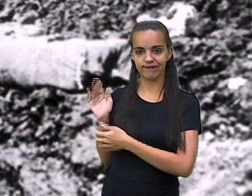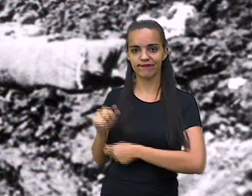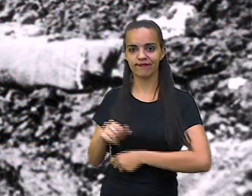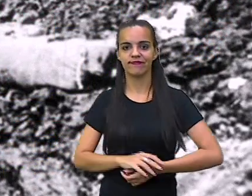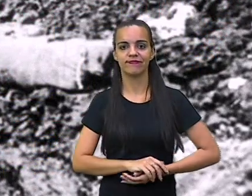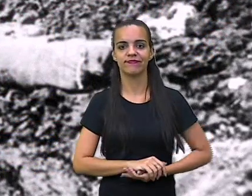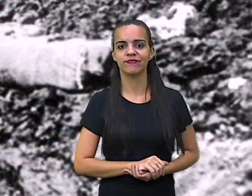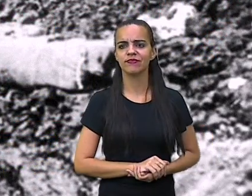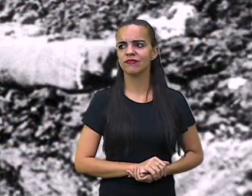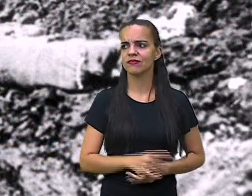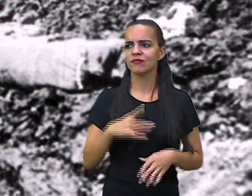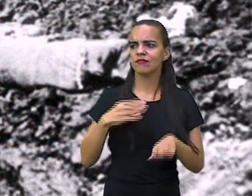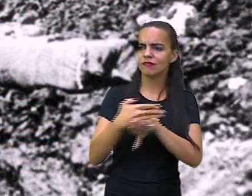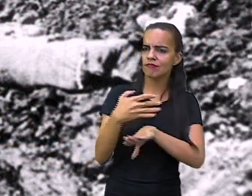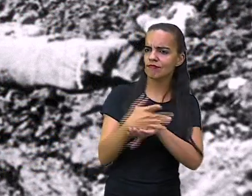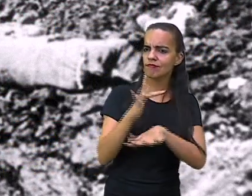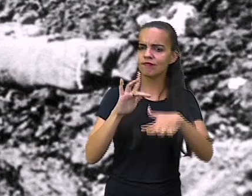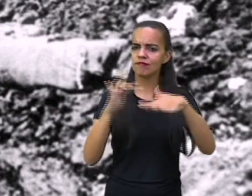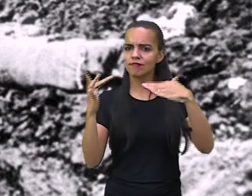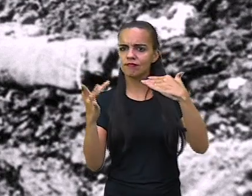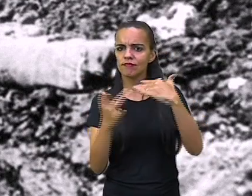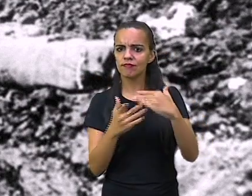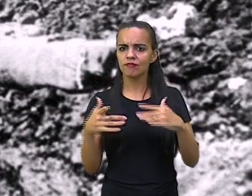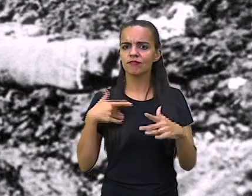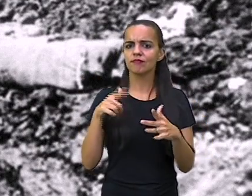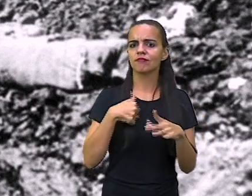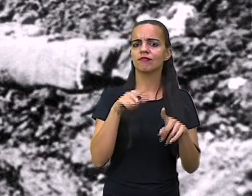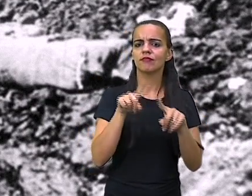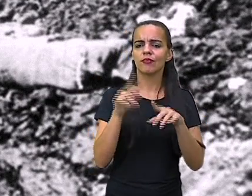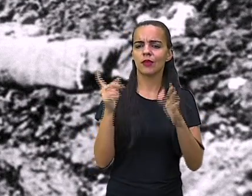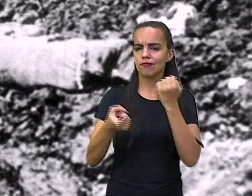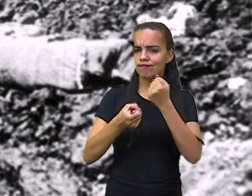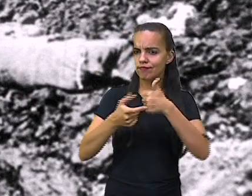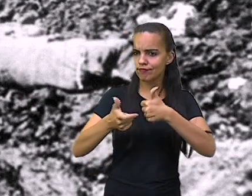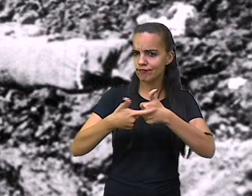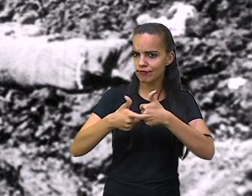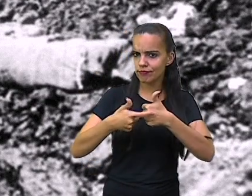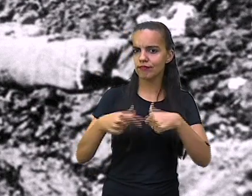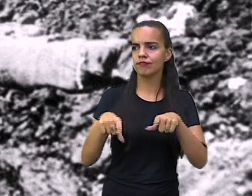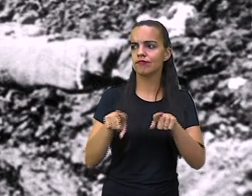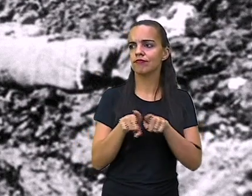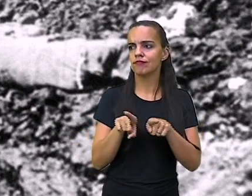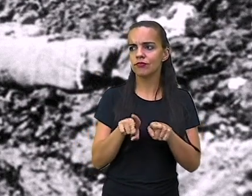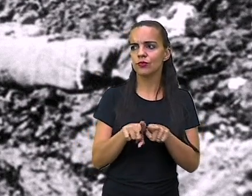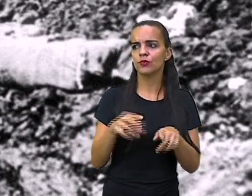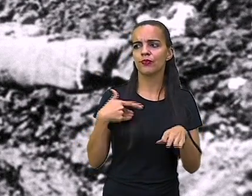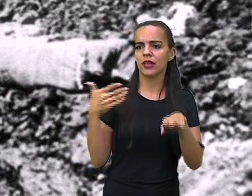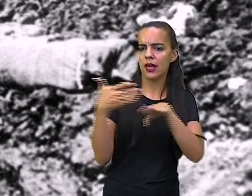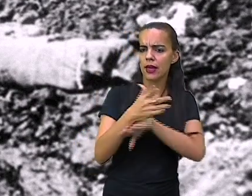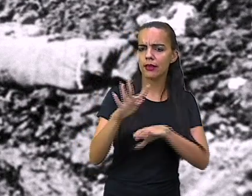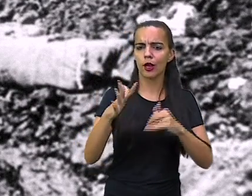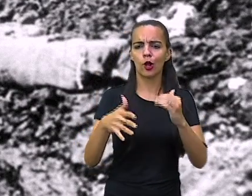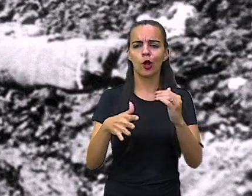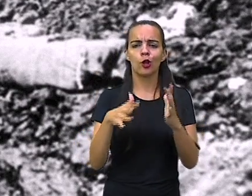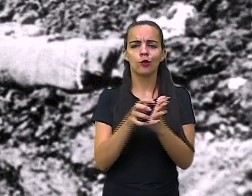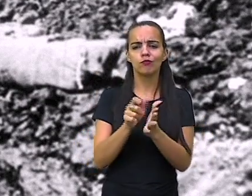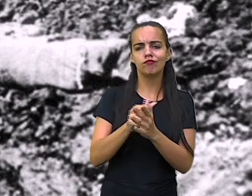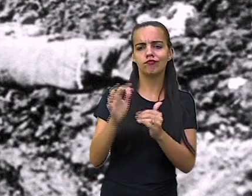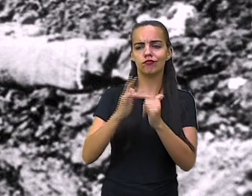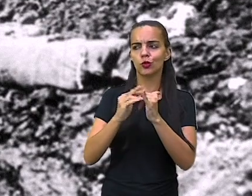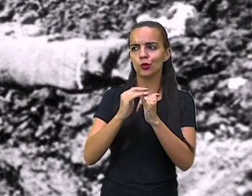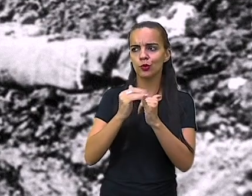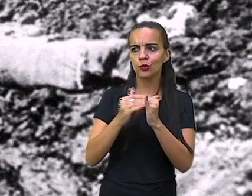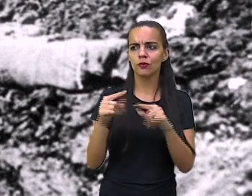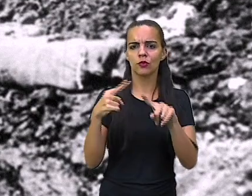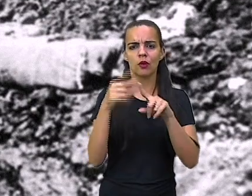QR Code. Acesse nossas redes sociais, deixe um like, lá no YouTube também. No YouTube é SMED-GV,